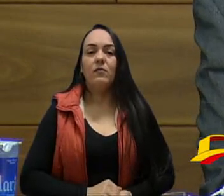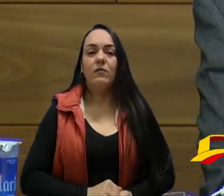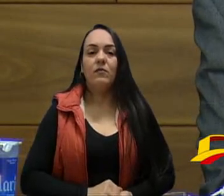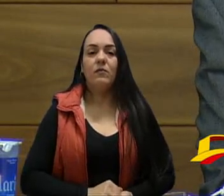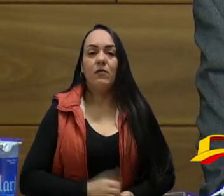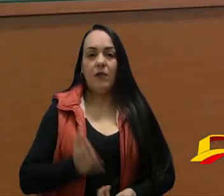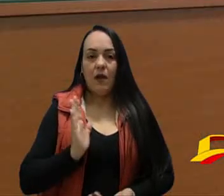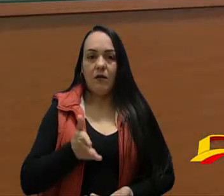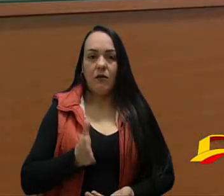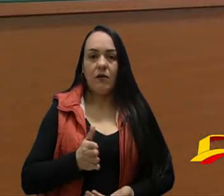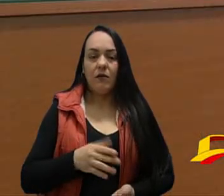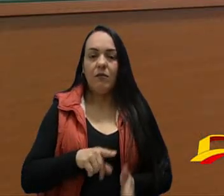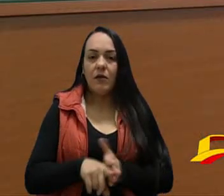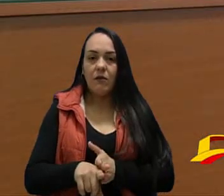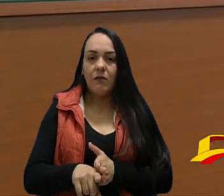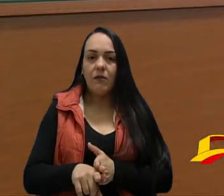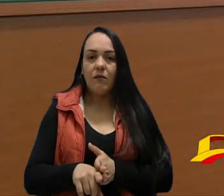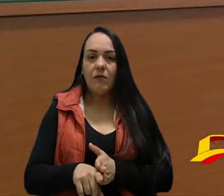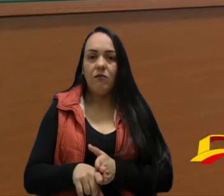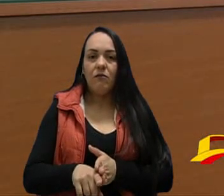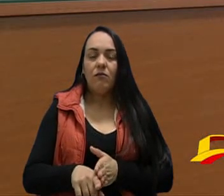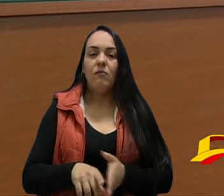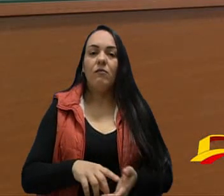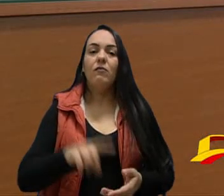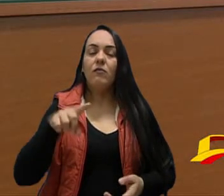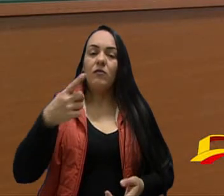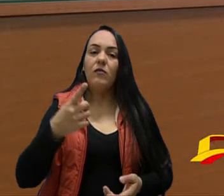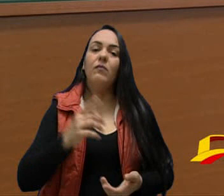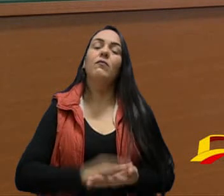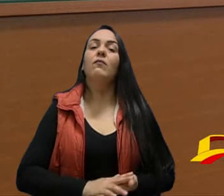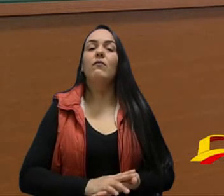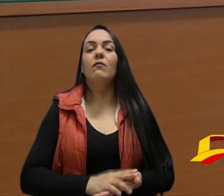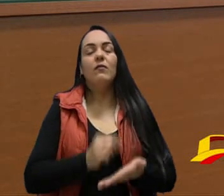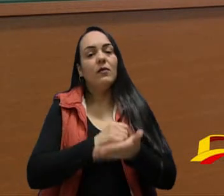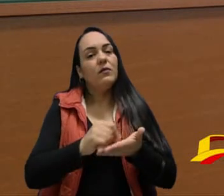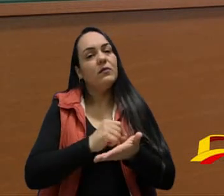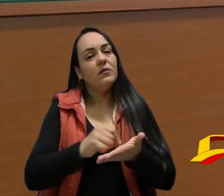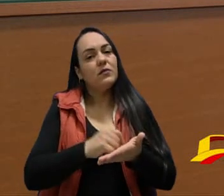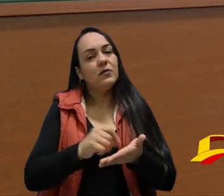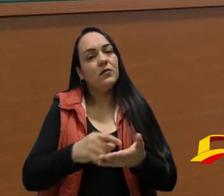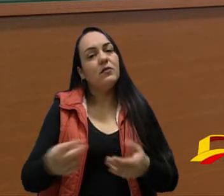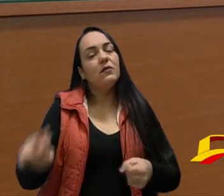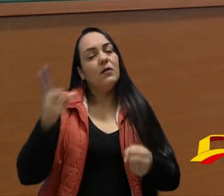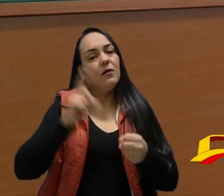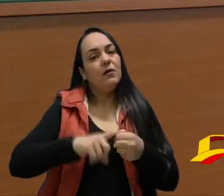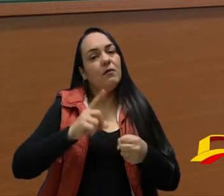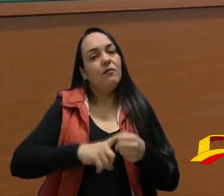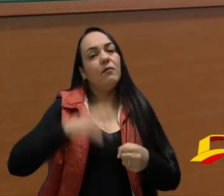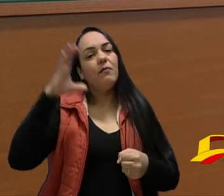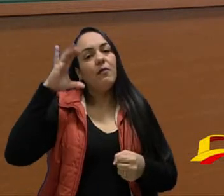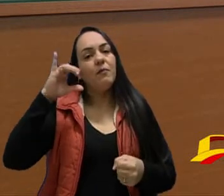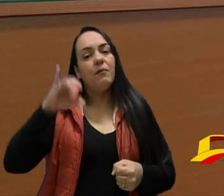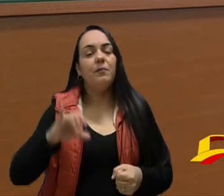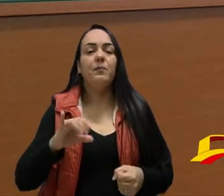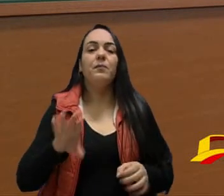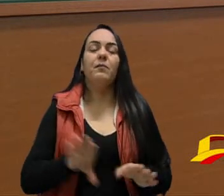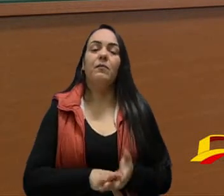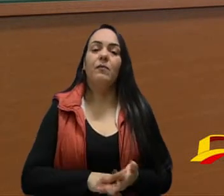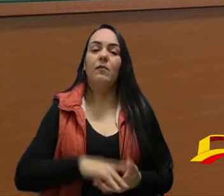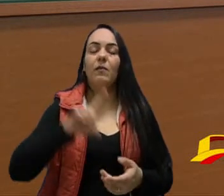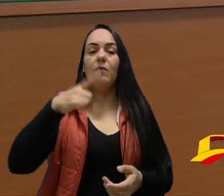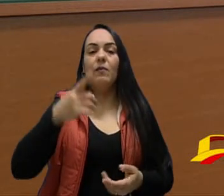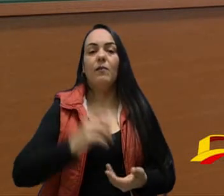e agora pergunta-se agora depois vereador presente está escrito depois eu volto navegador e área pergunta na policlínica